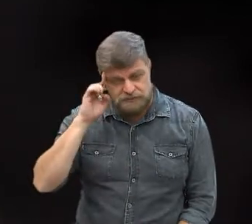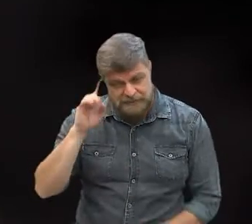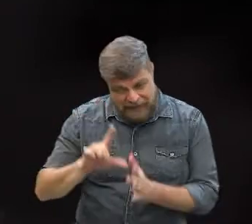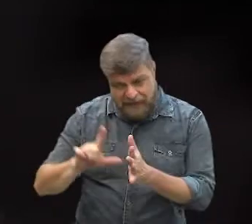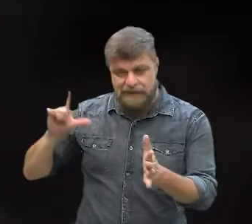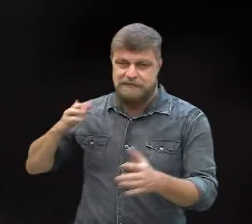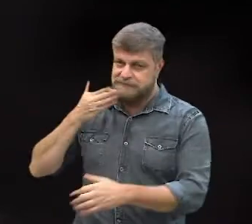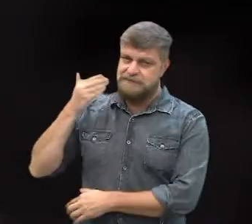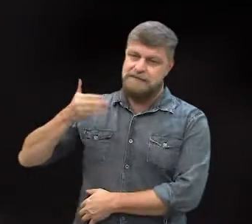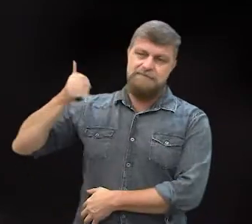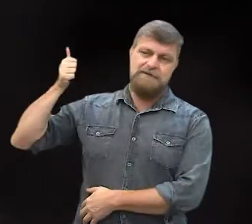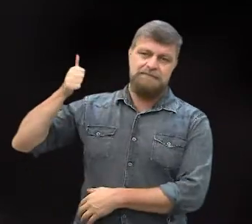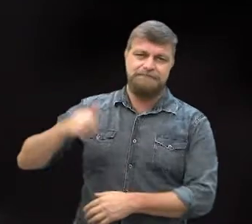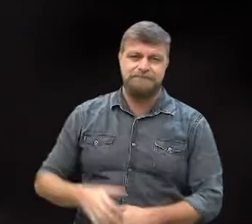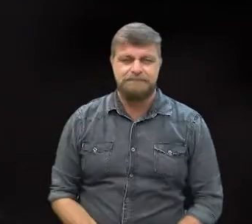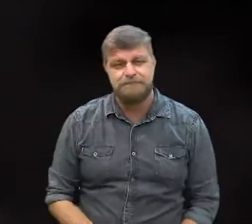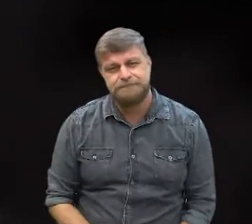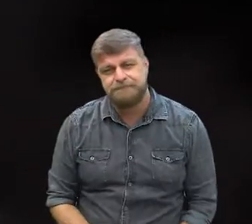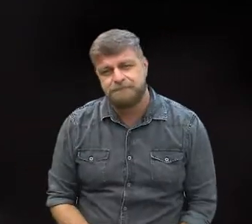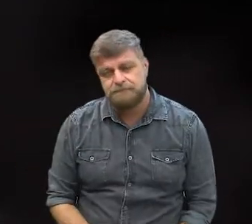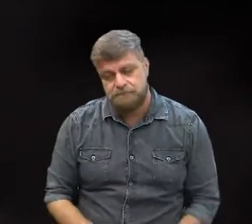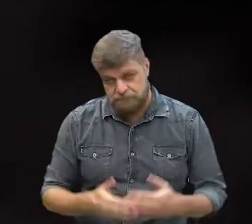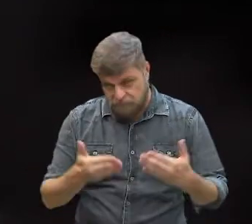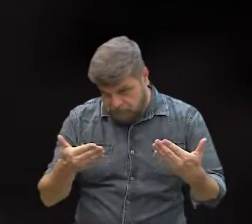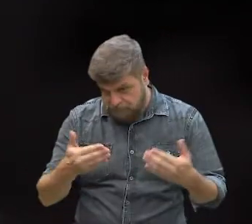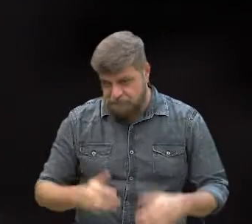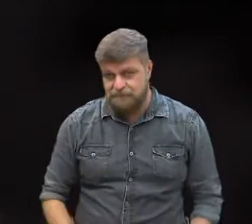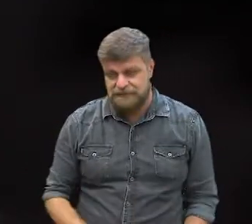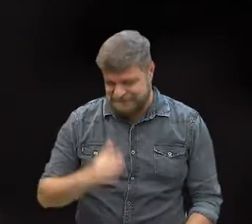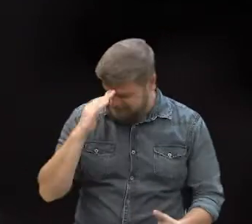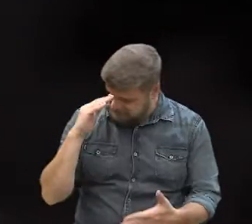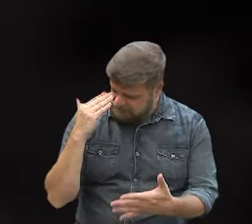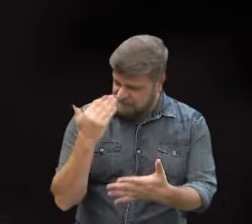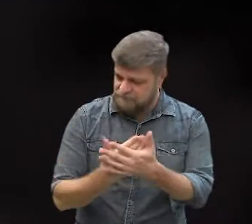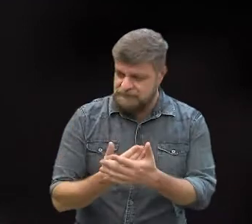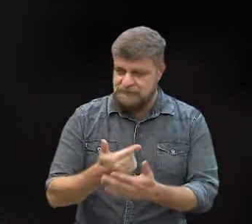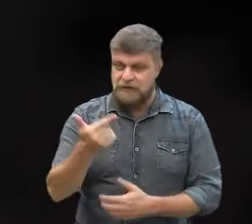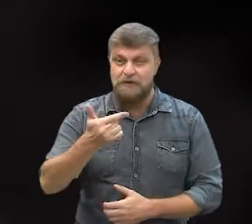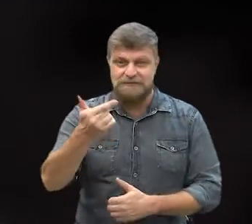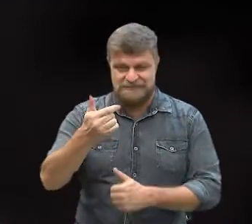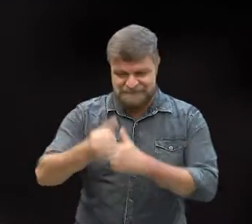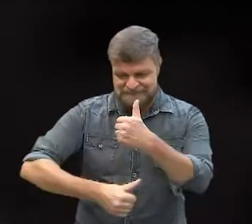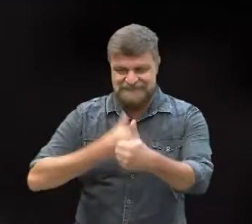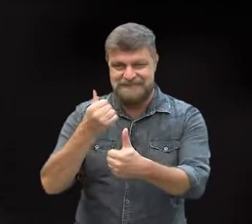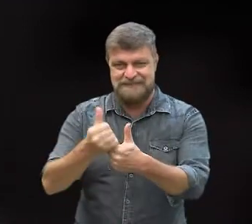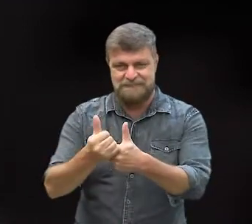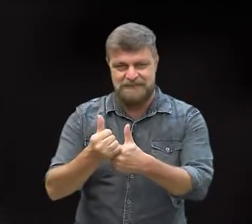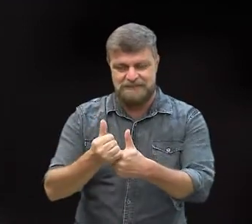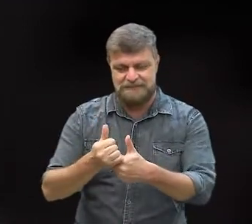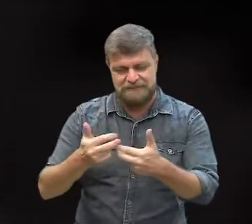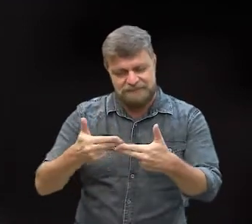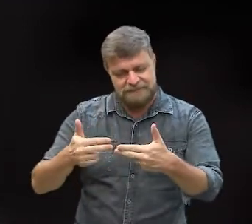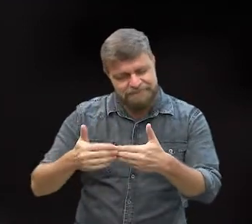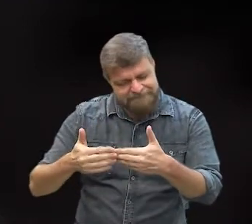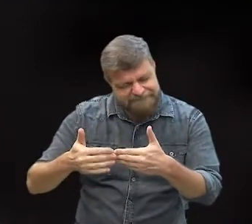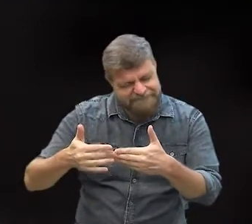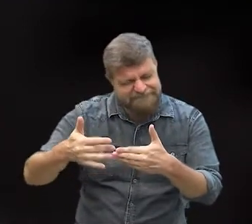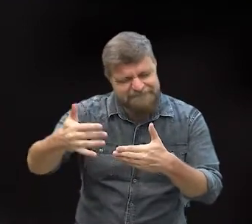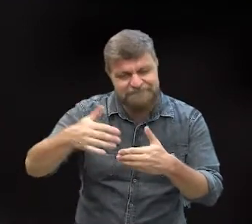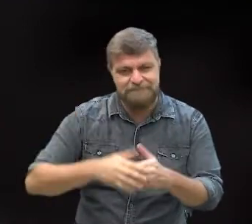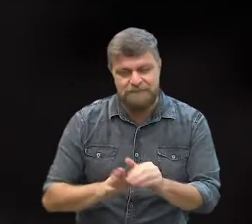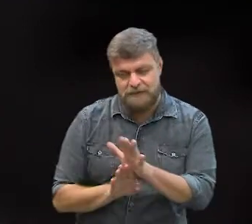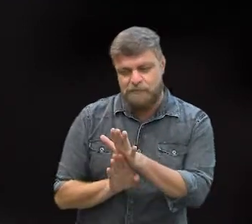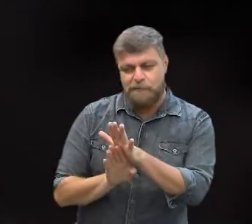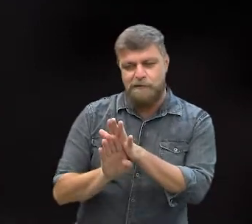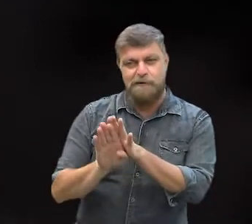que deveria ser. Tá, mas mesmo assim, confiantes que no segundo semestre a coisa